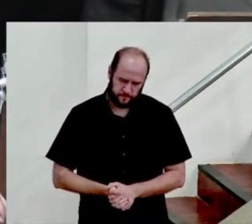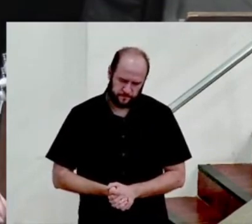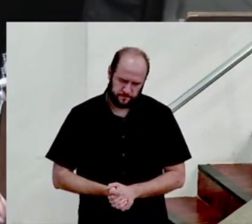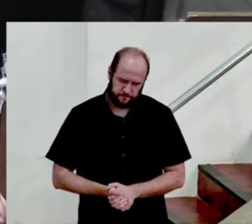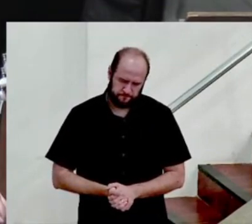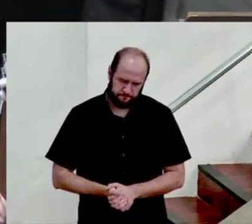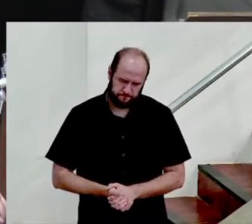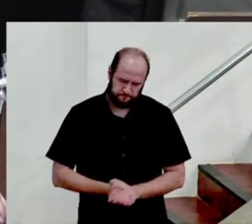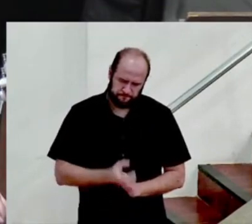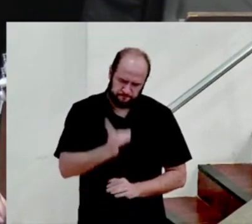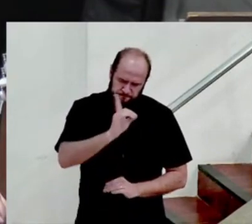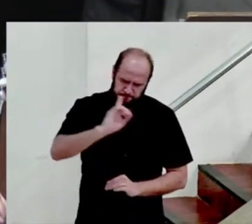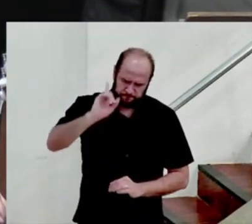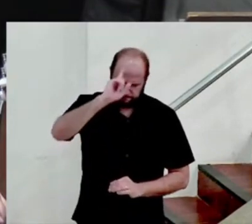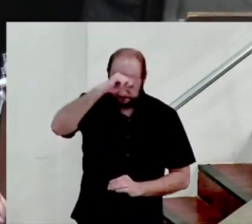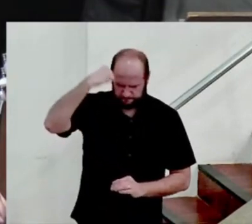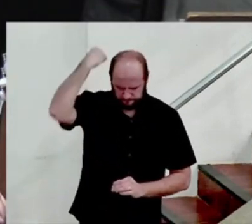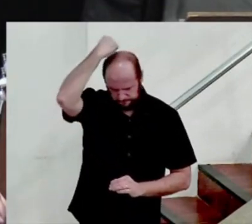Deus Santo,